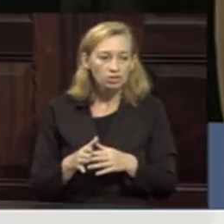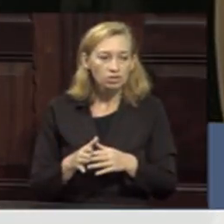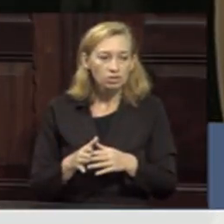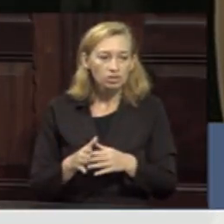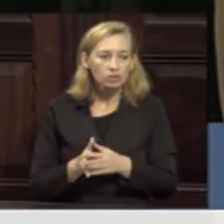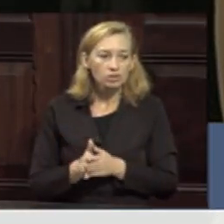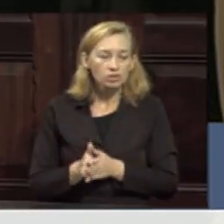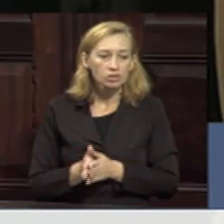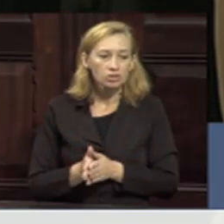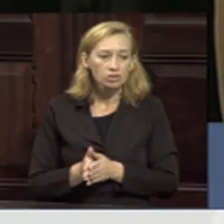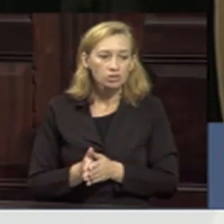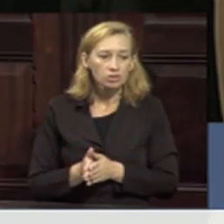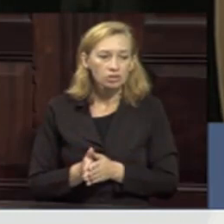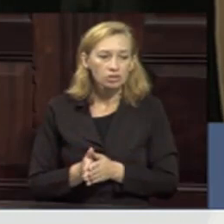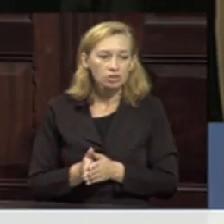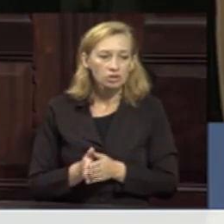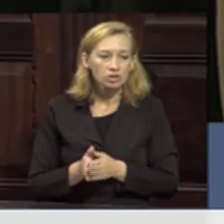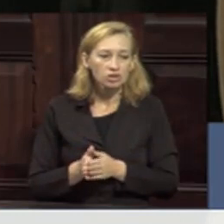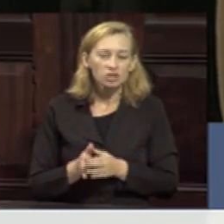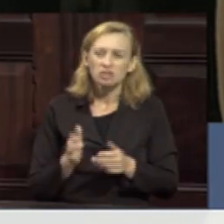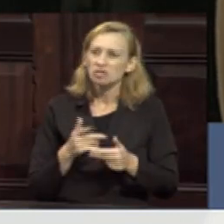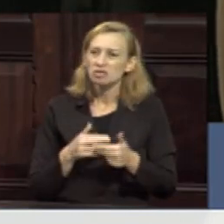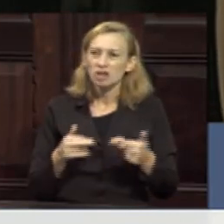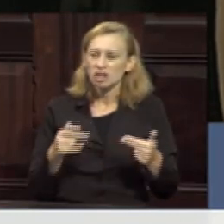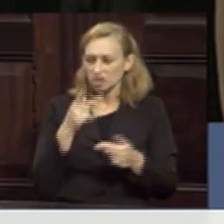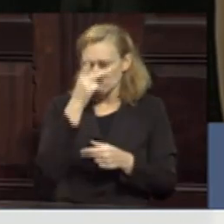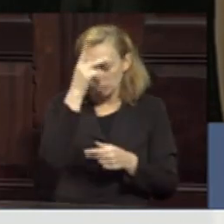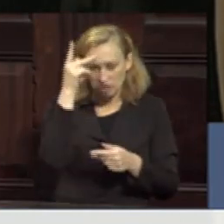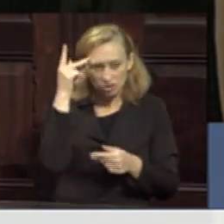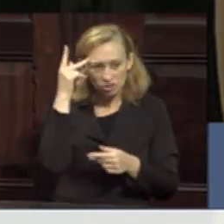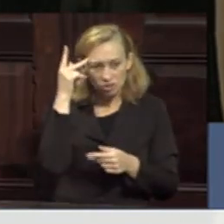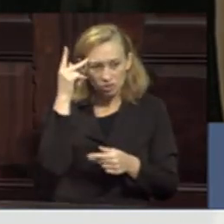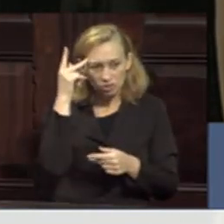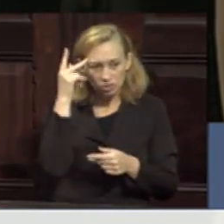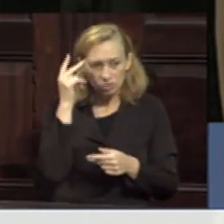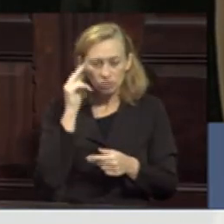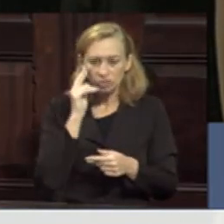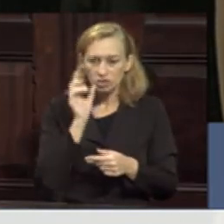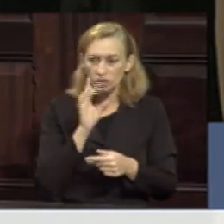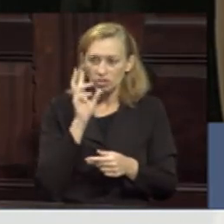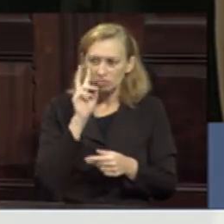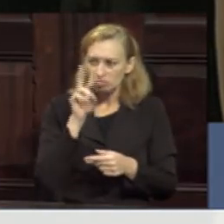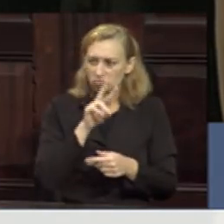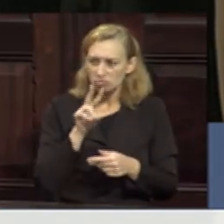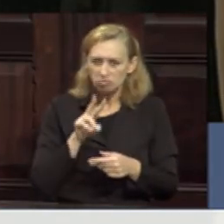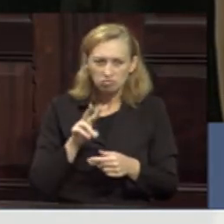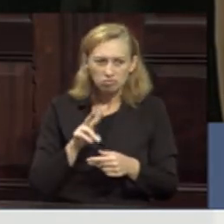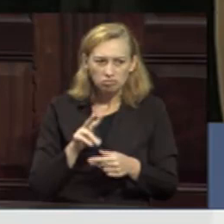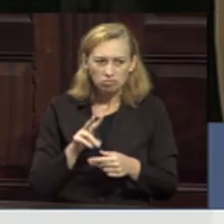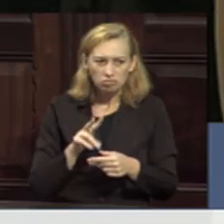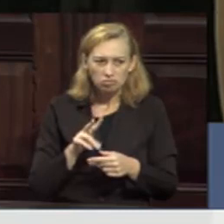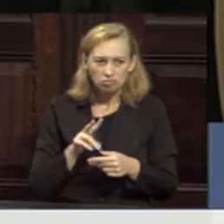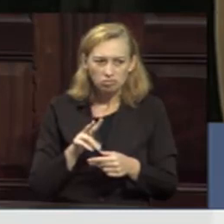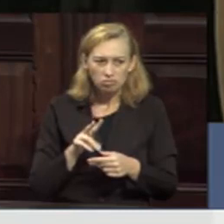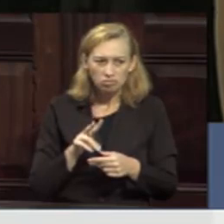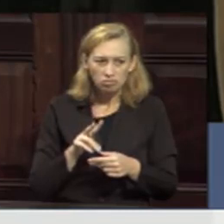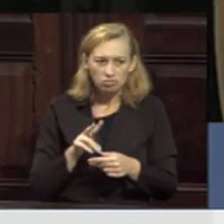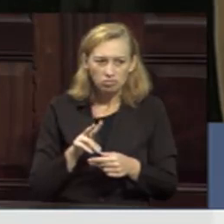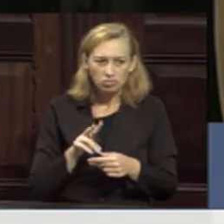que era execução. Muita gente solidária, mas muita gente batendo, dizendo: vocês não defendem